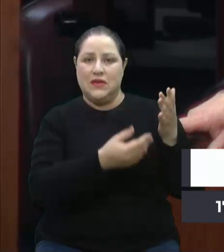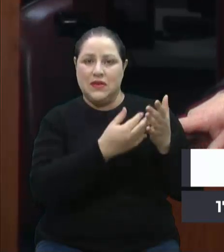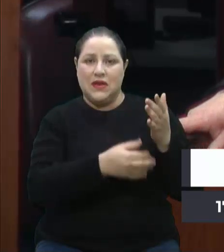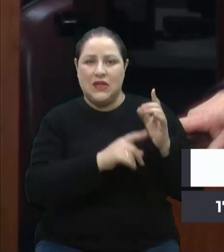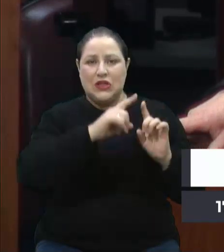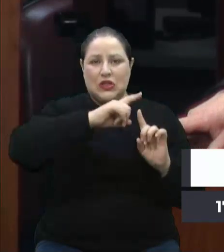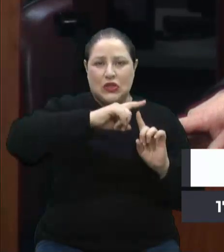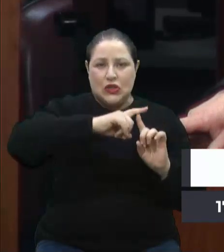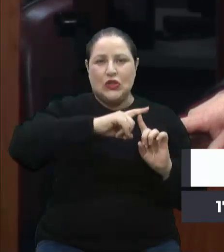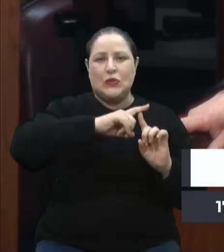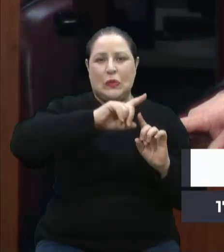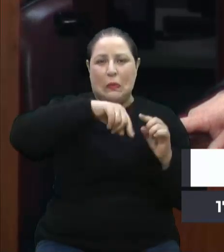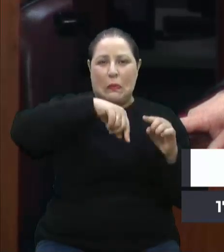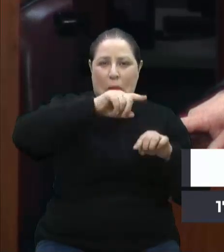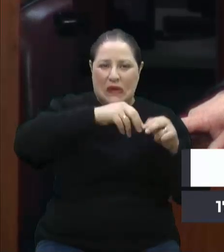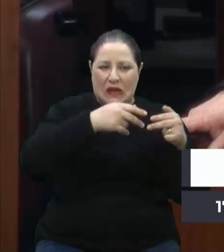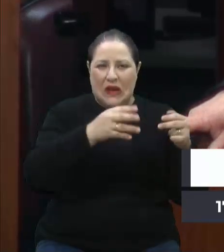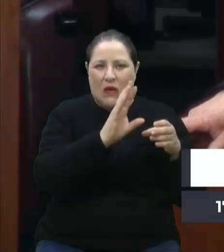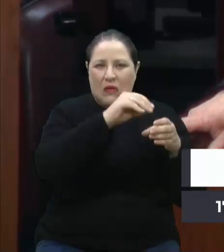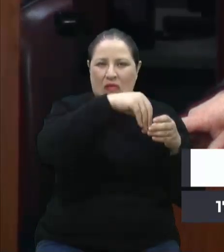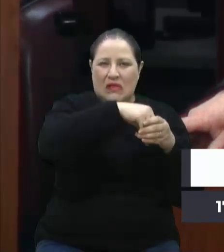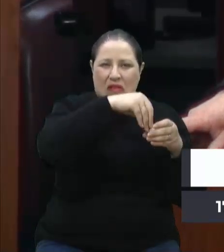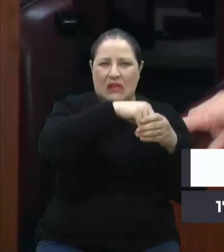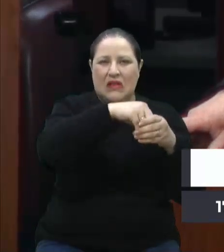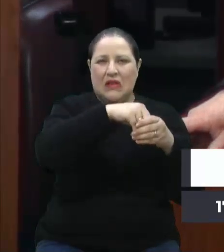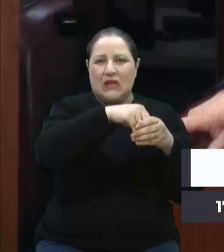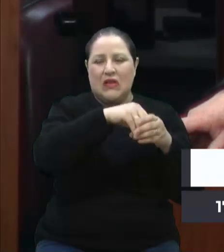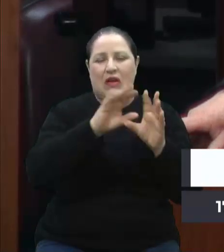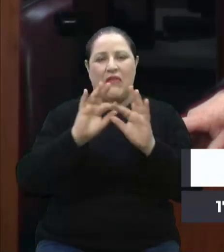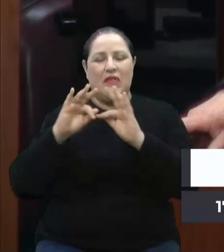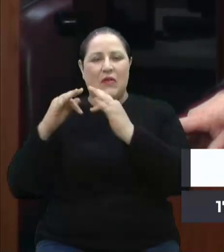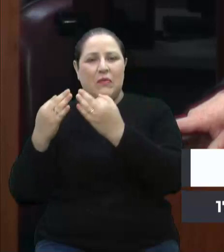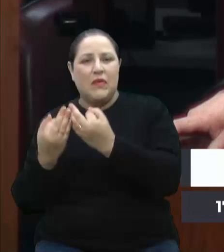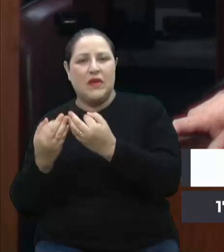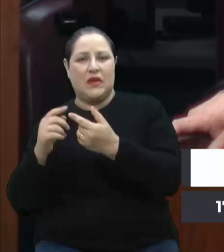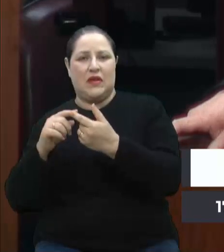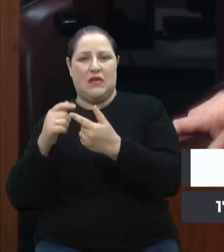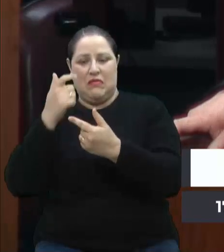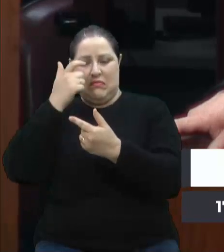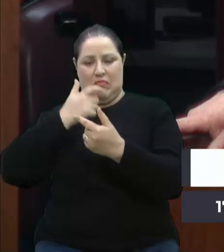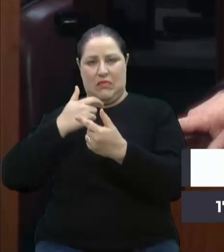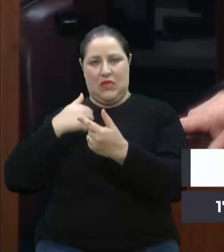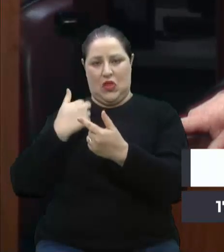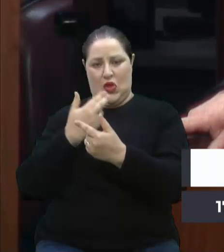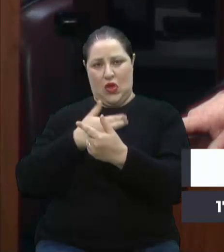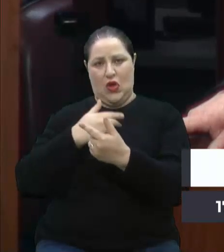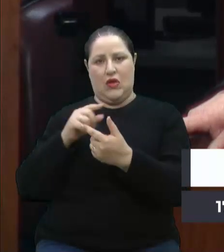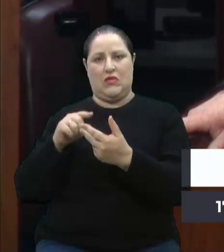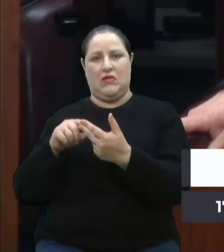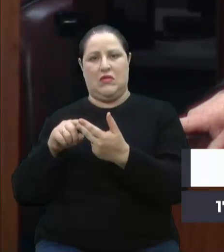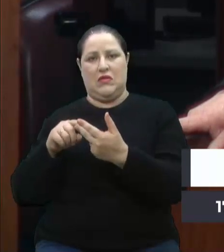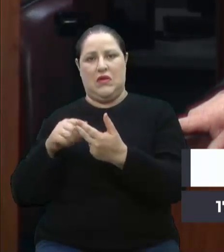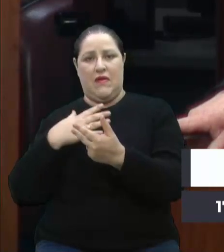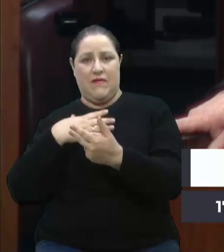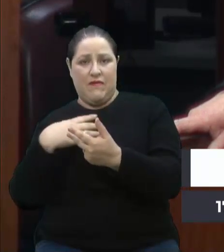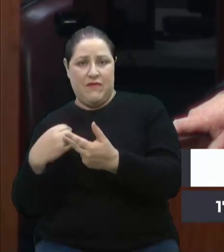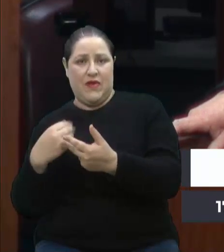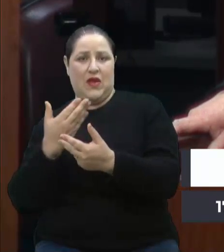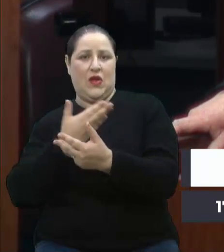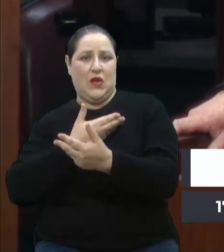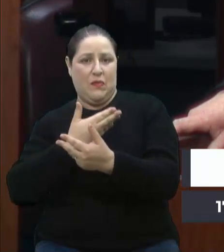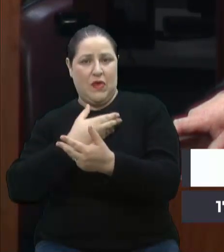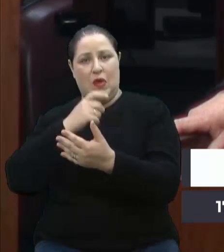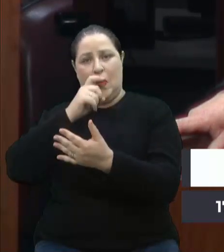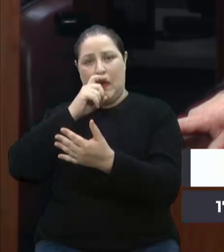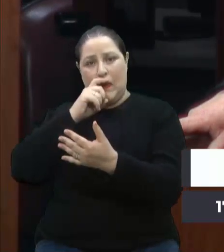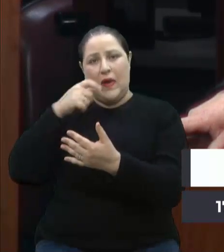componente sanguíneo que nós que os nossos familiares que o nosso amigo do nosso filho pai necessita tá é